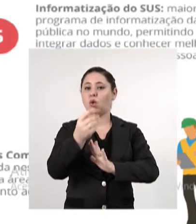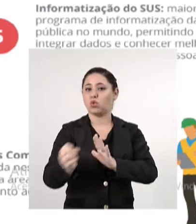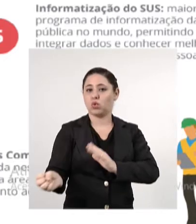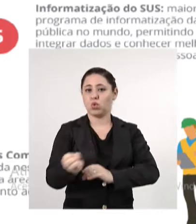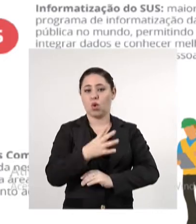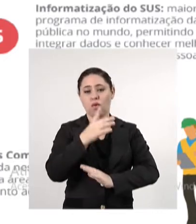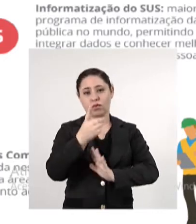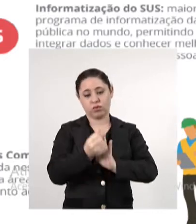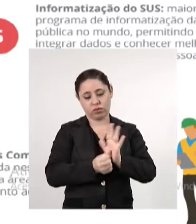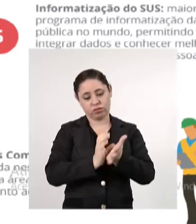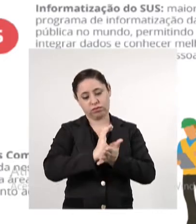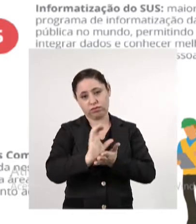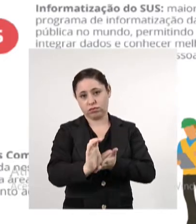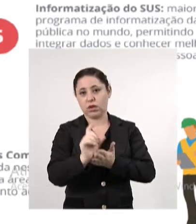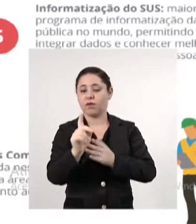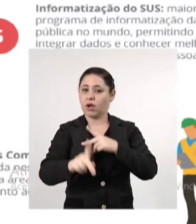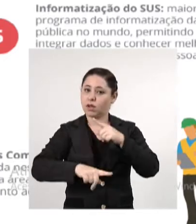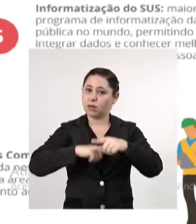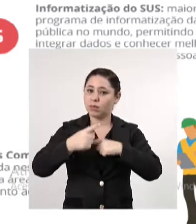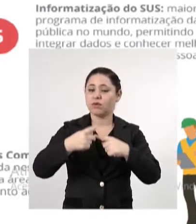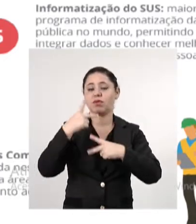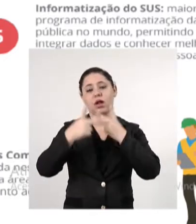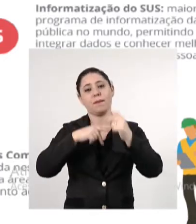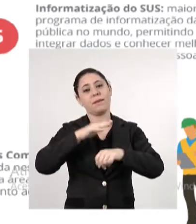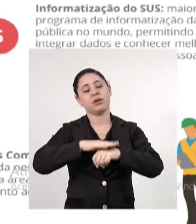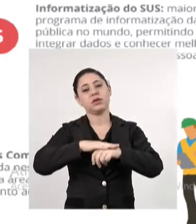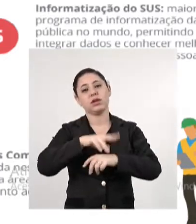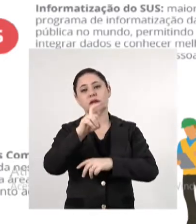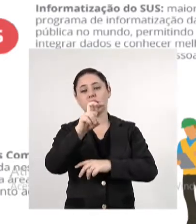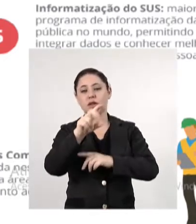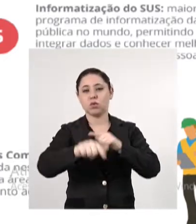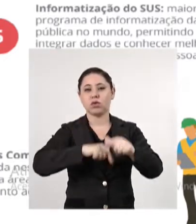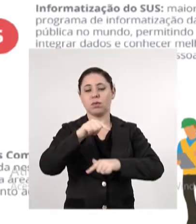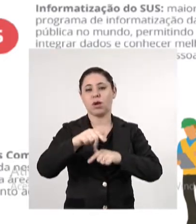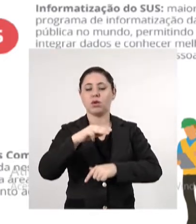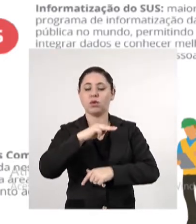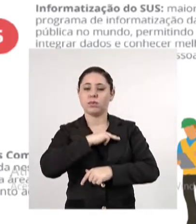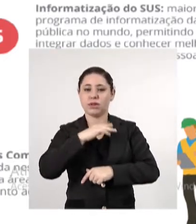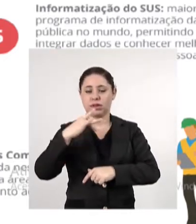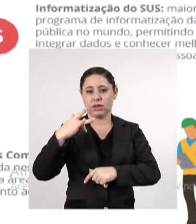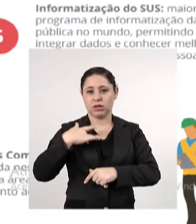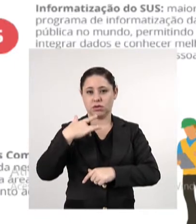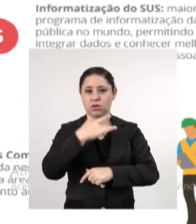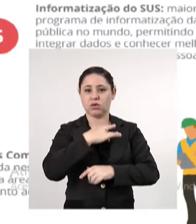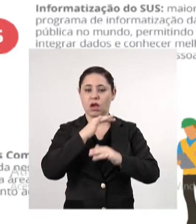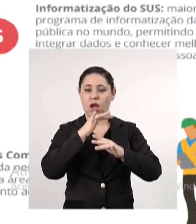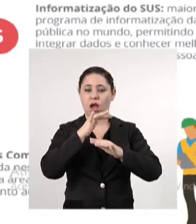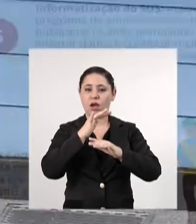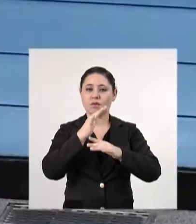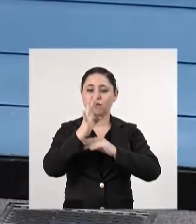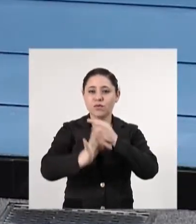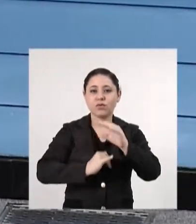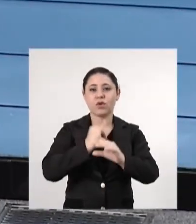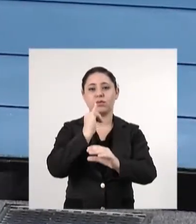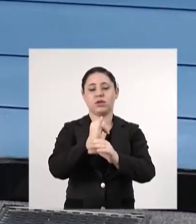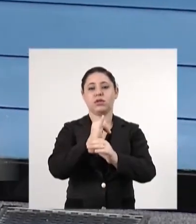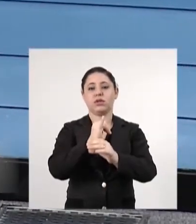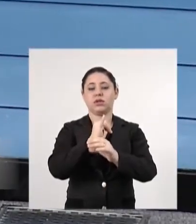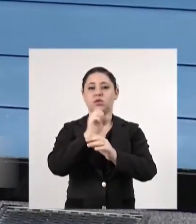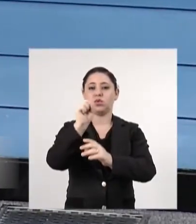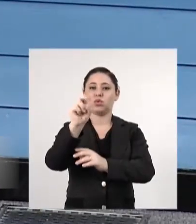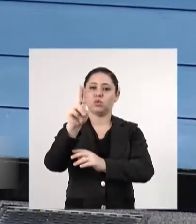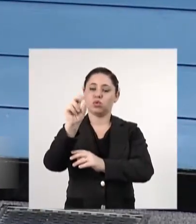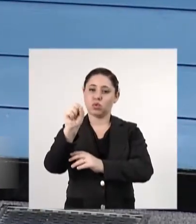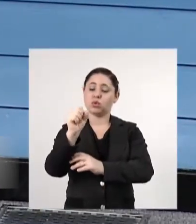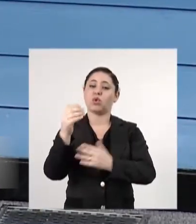que a gente vai falar mais sobre isso. A quinta frente de trabalho do Ministério da Saúde é a informatização do SUS. A gente